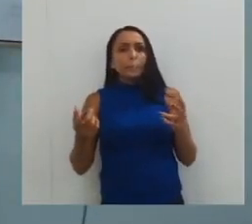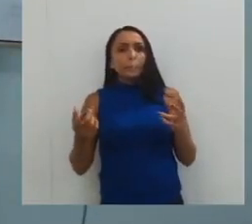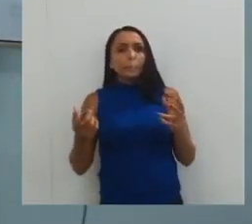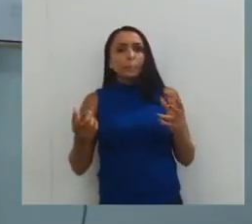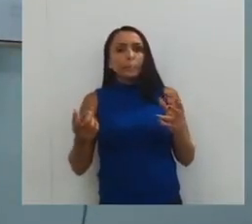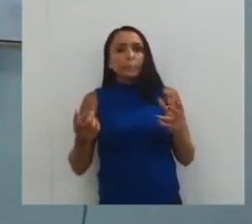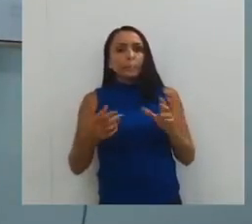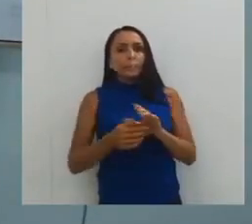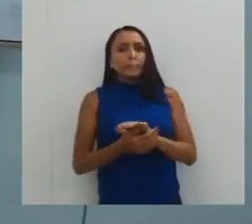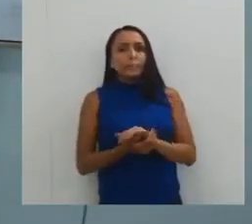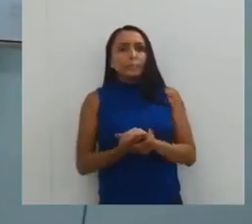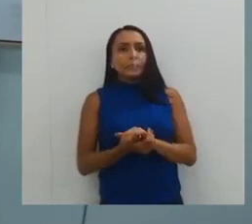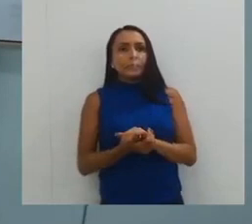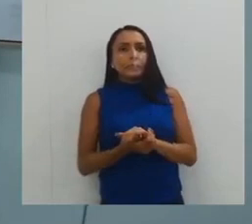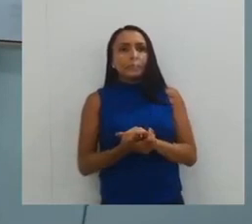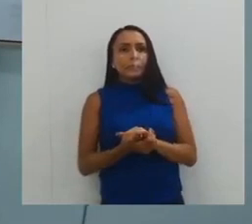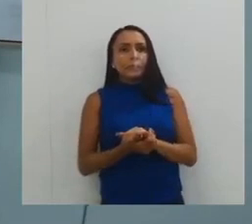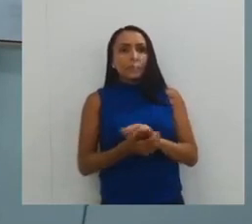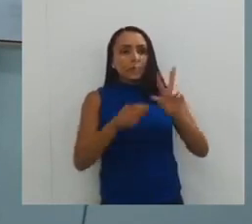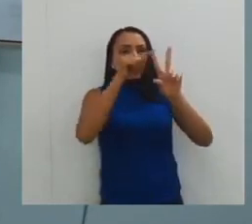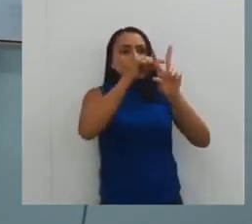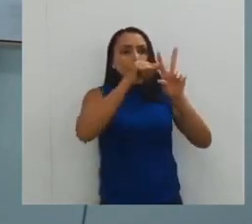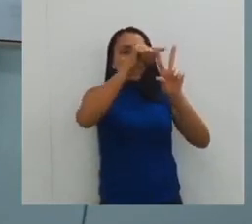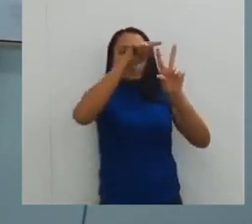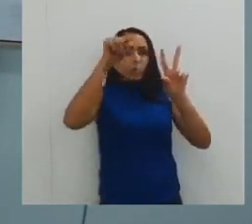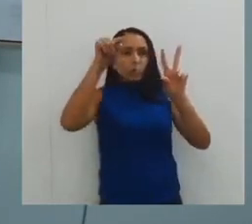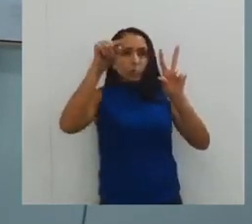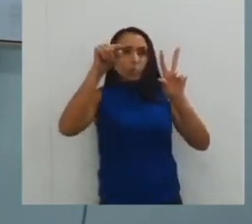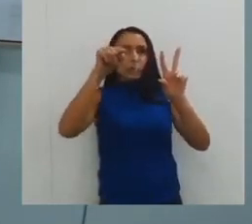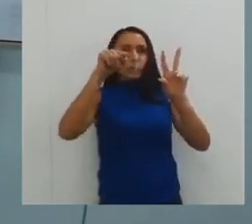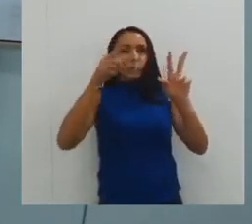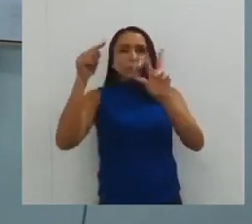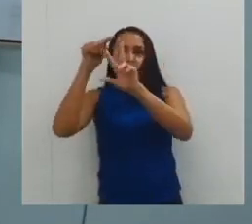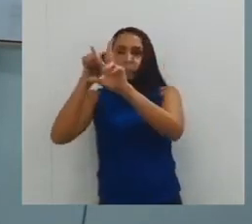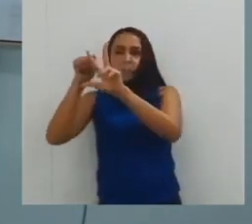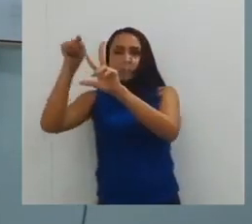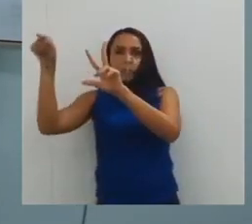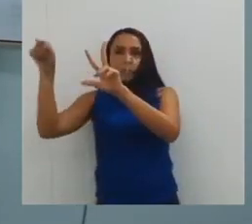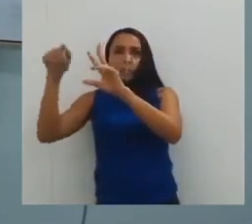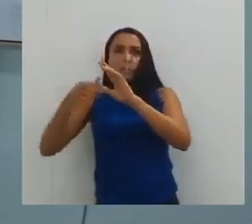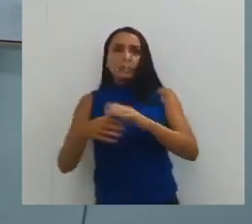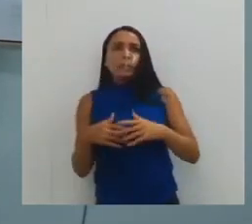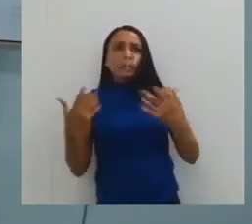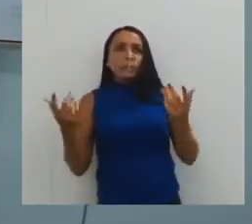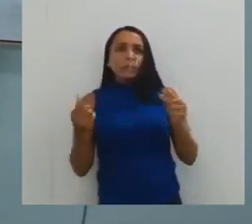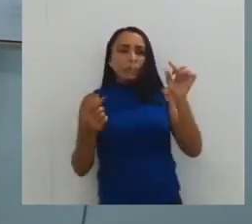pontas tá servindo de alguma coisa, né? Pega as pontas e vai, tira a raiz,